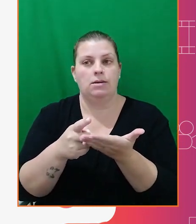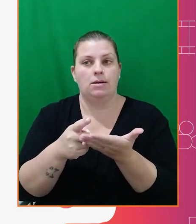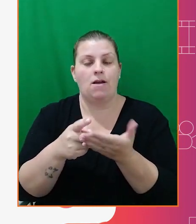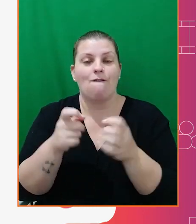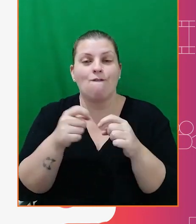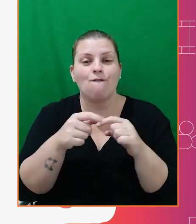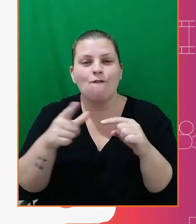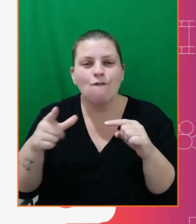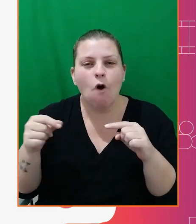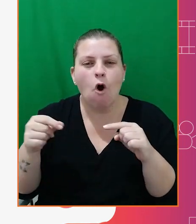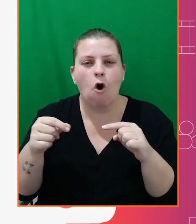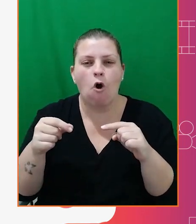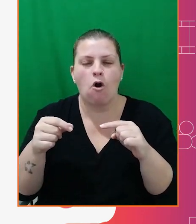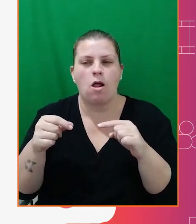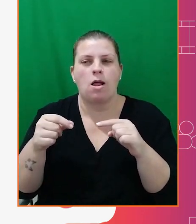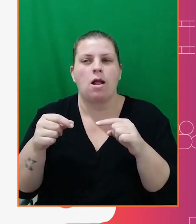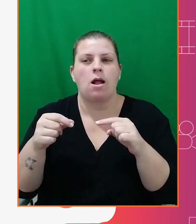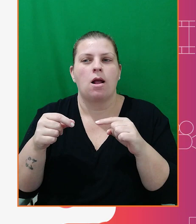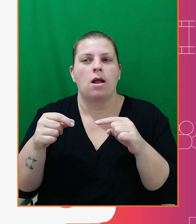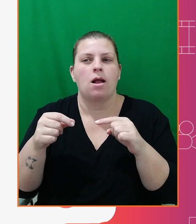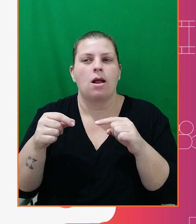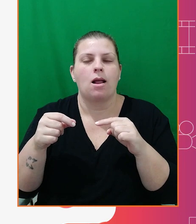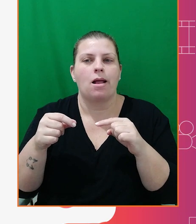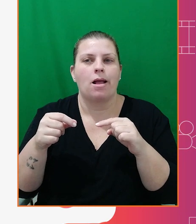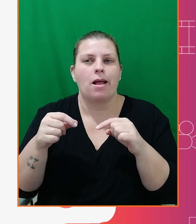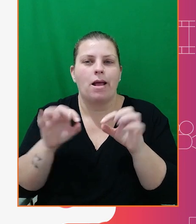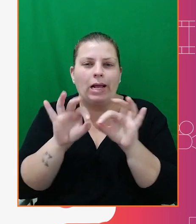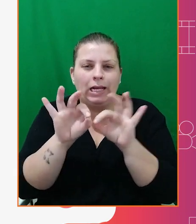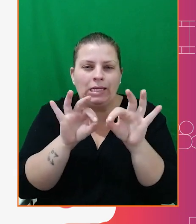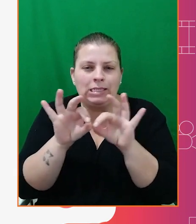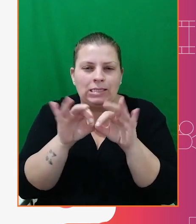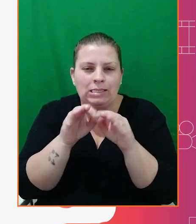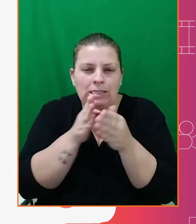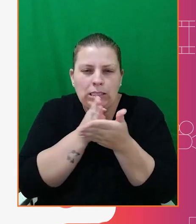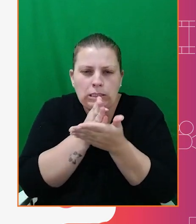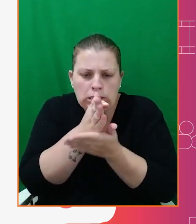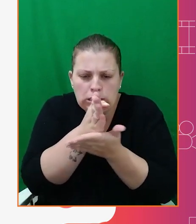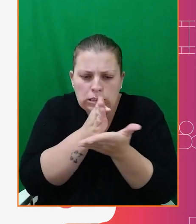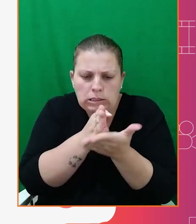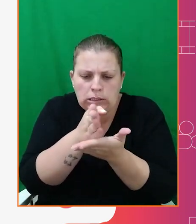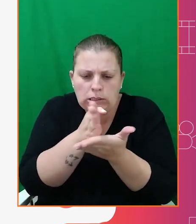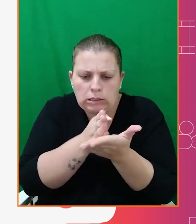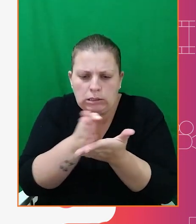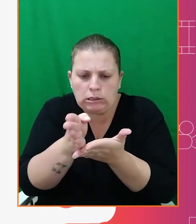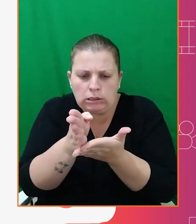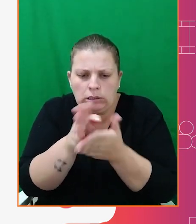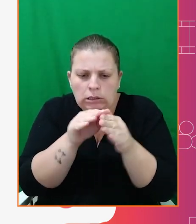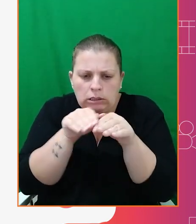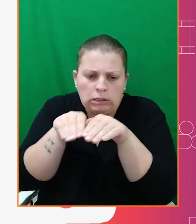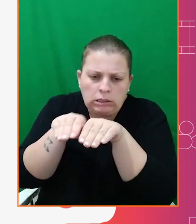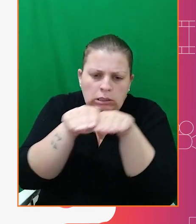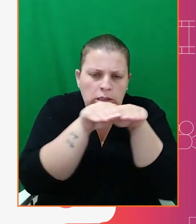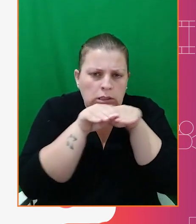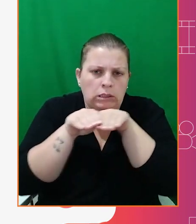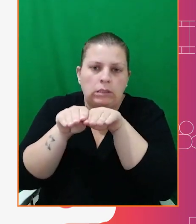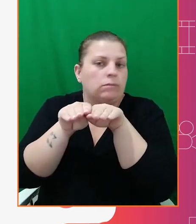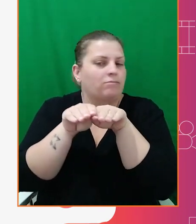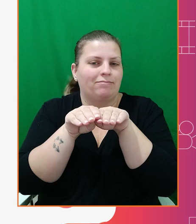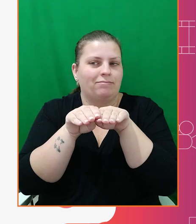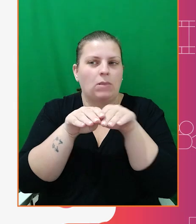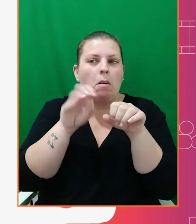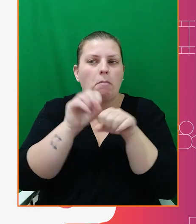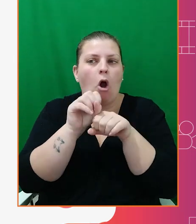folhas não são organizadas tão retinhas. Dessa forma, deixar algumas